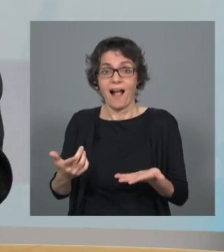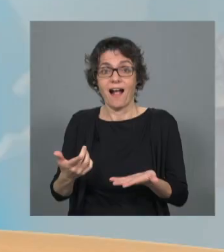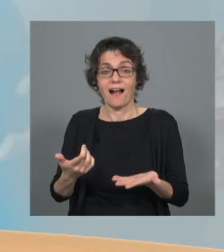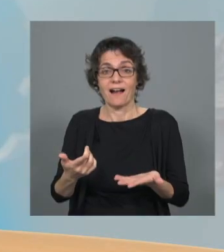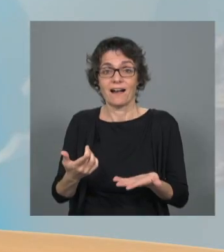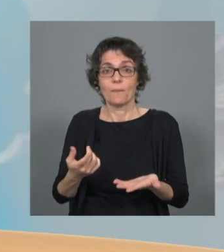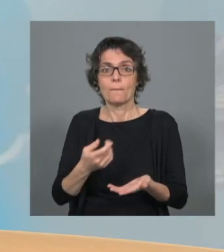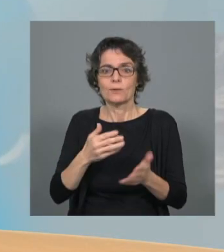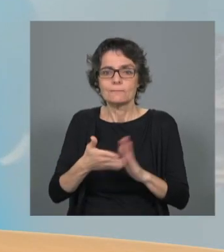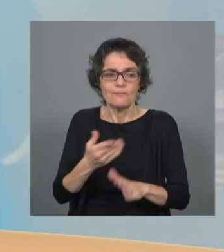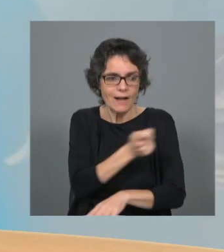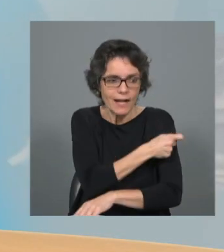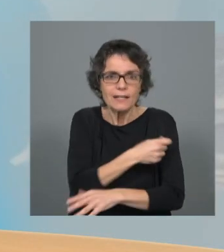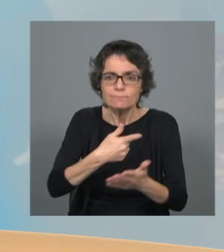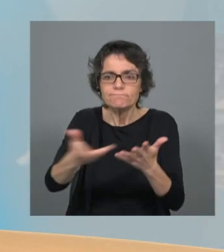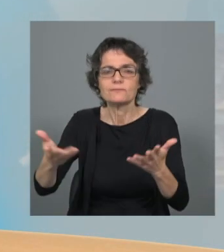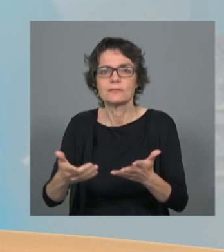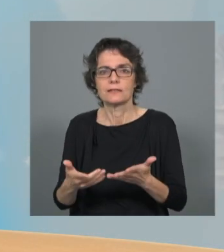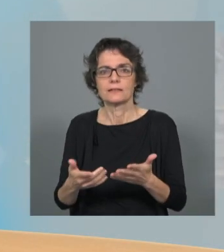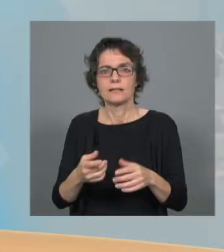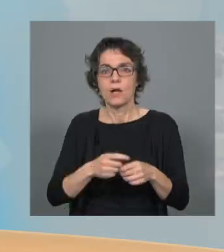mês, 2 meses,